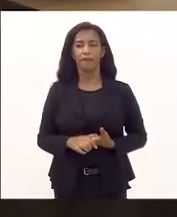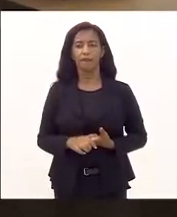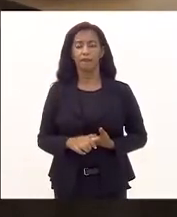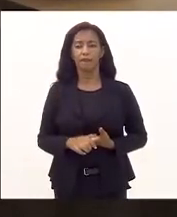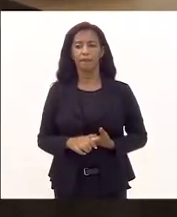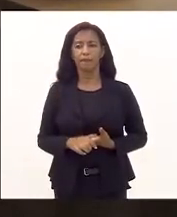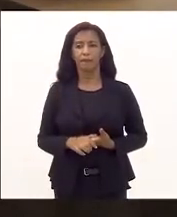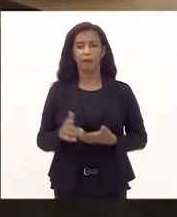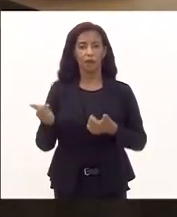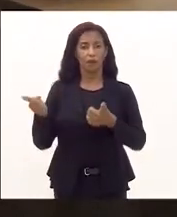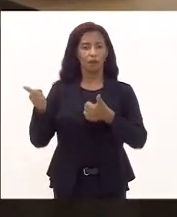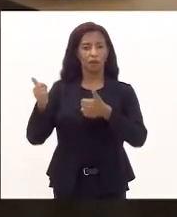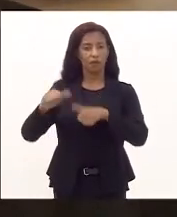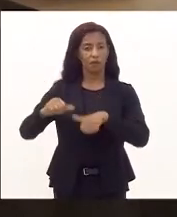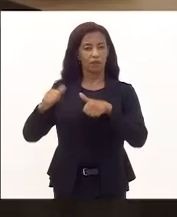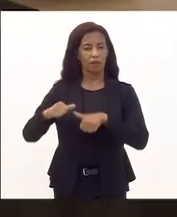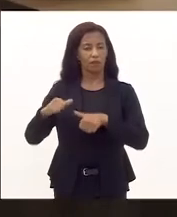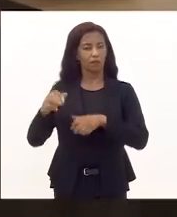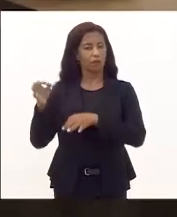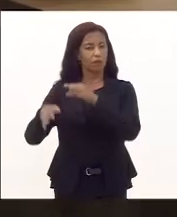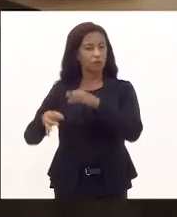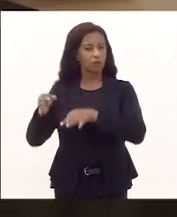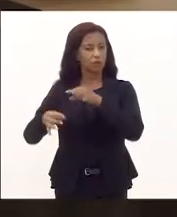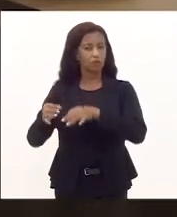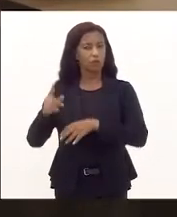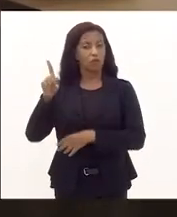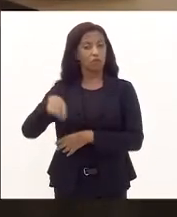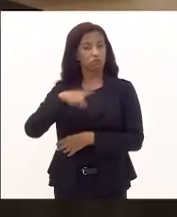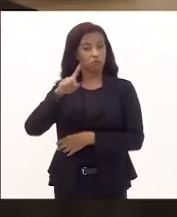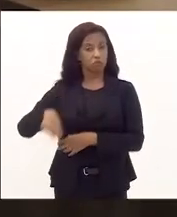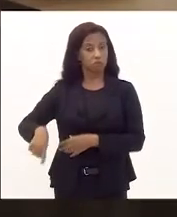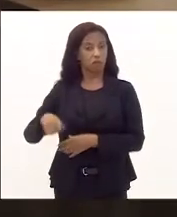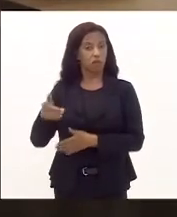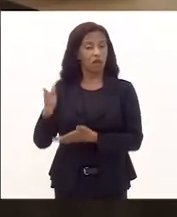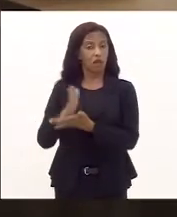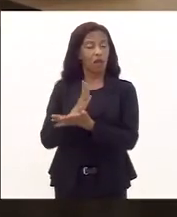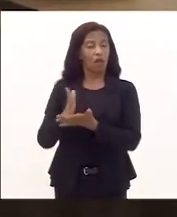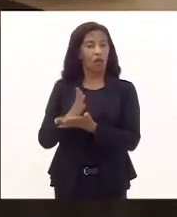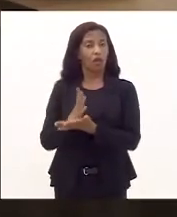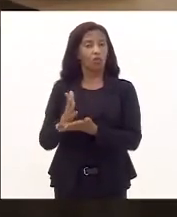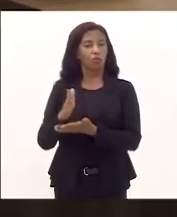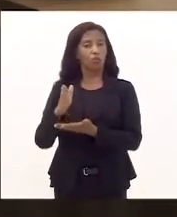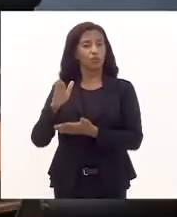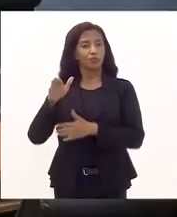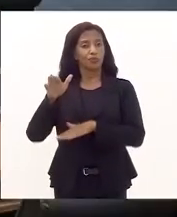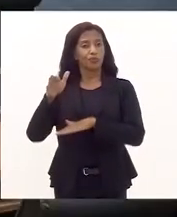anuladas pela Justiça, e com aquela anulação, alguns candidatos